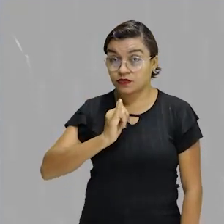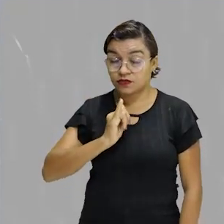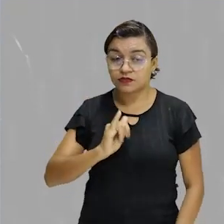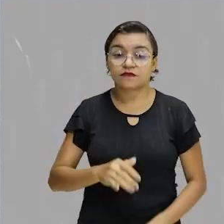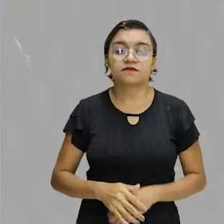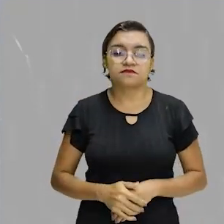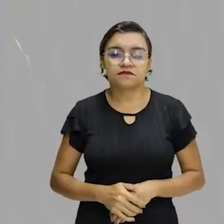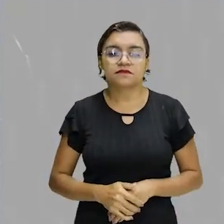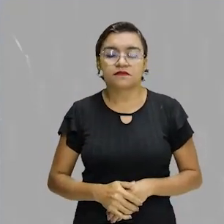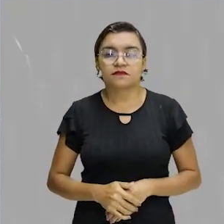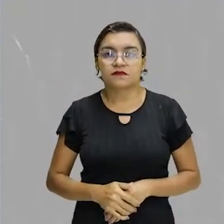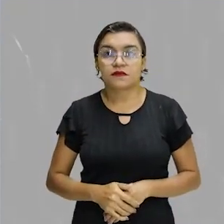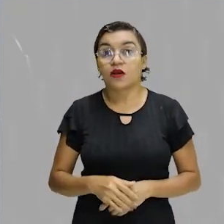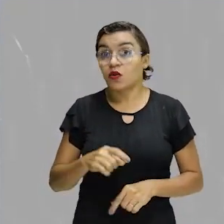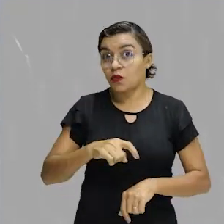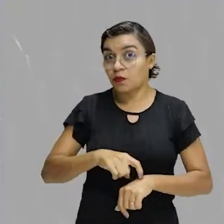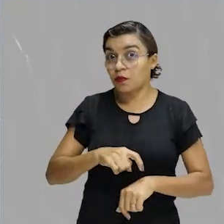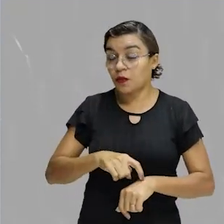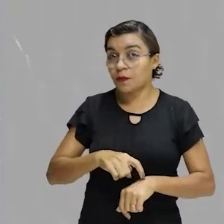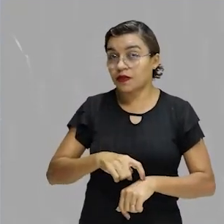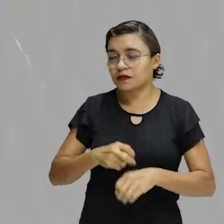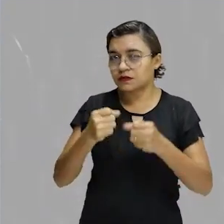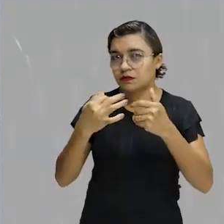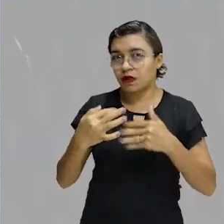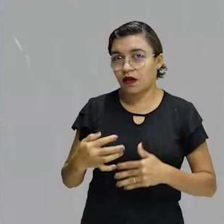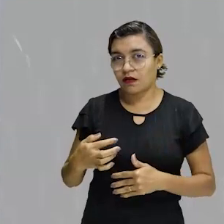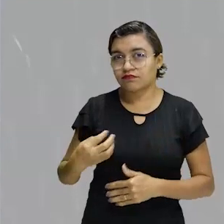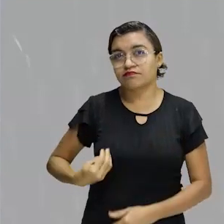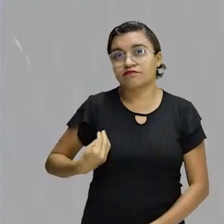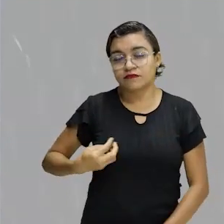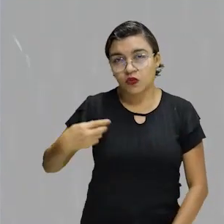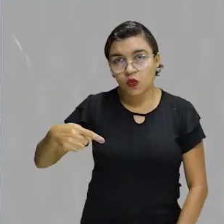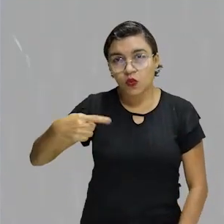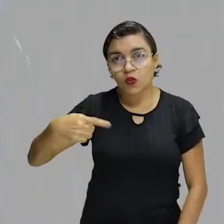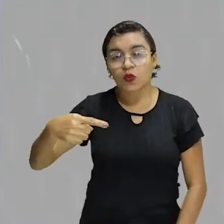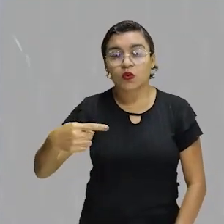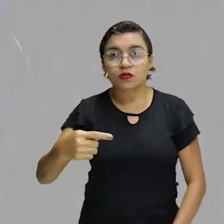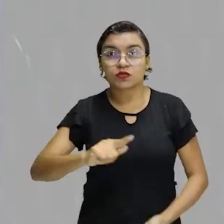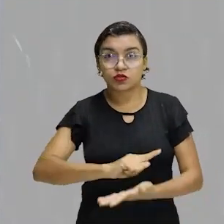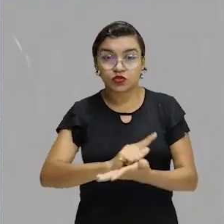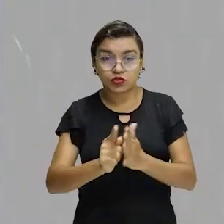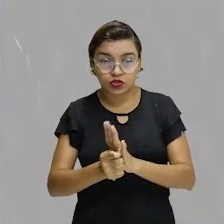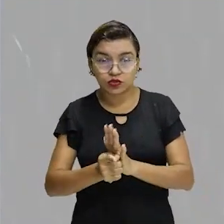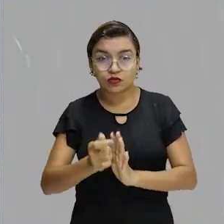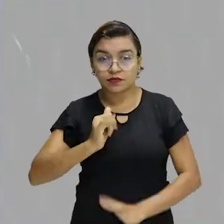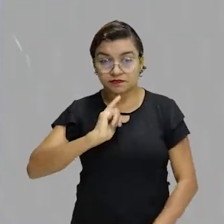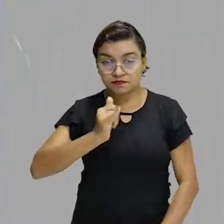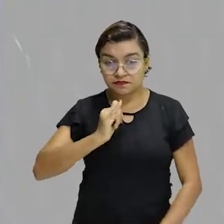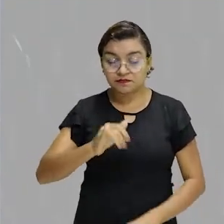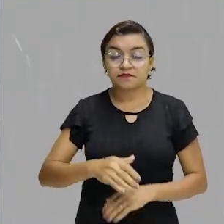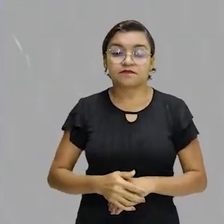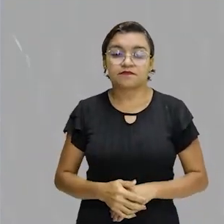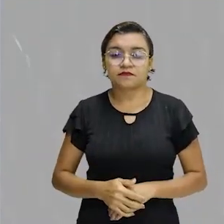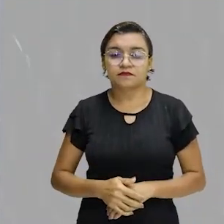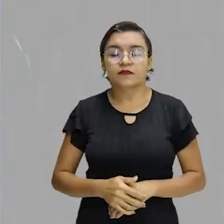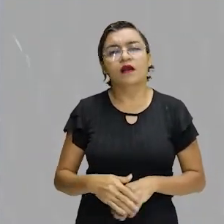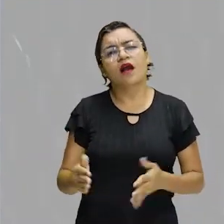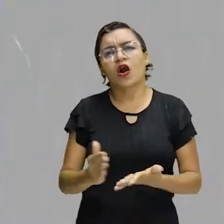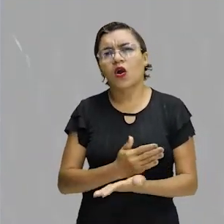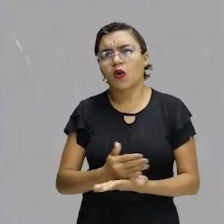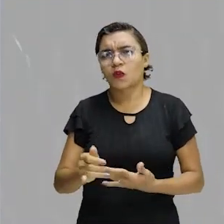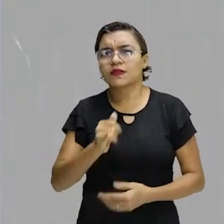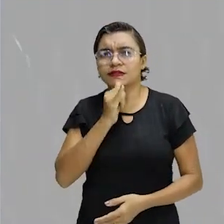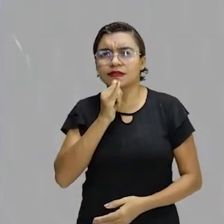especificamente, porque quando nós falamos de rotina, nós vamos adotar o gênero narrativo como premissa. E aí eu vou dar alguns